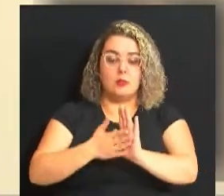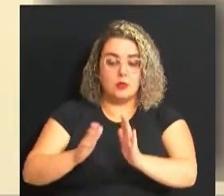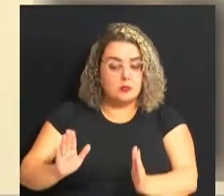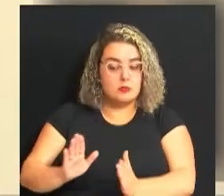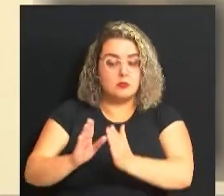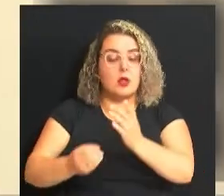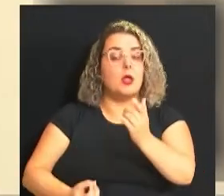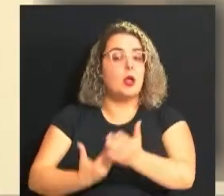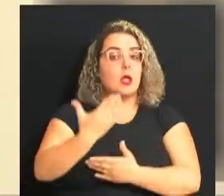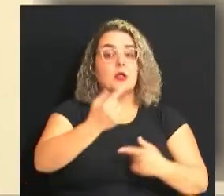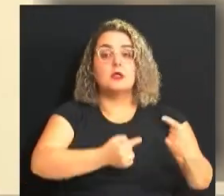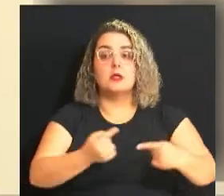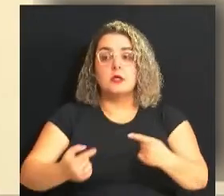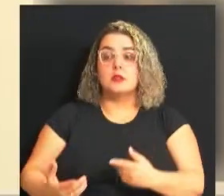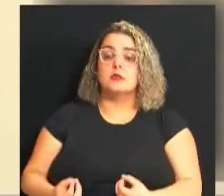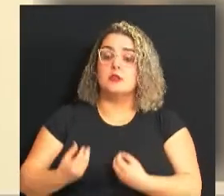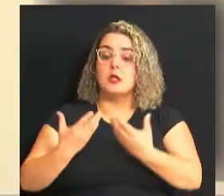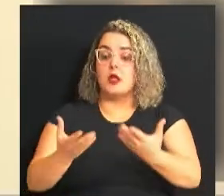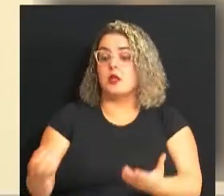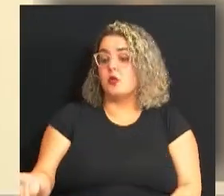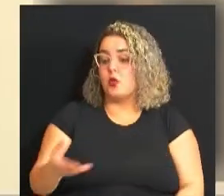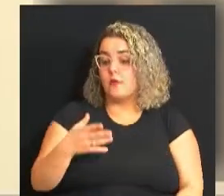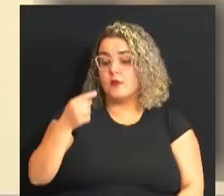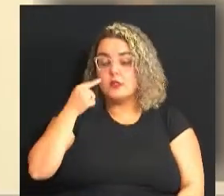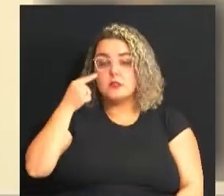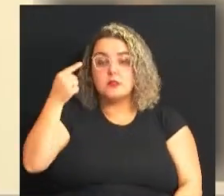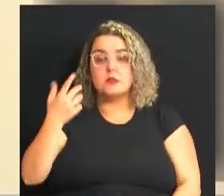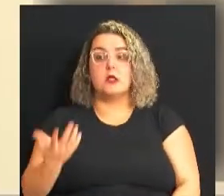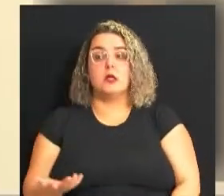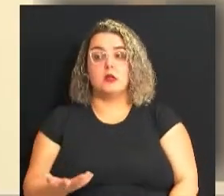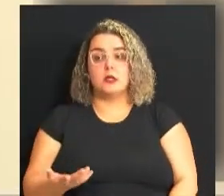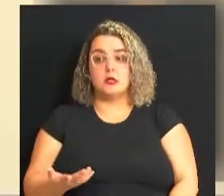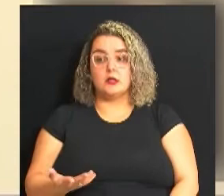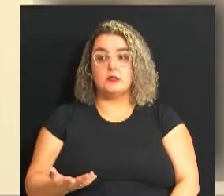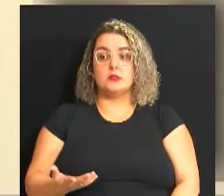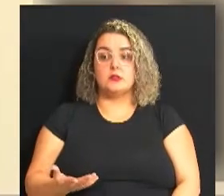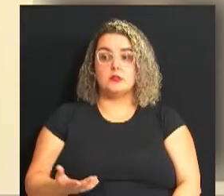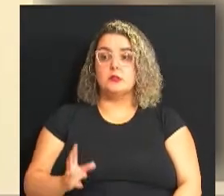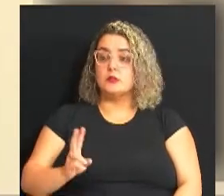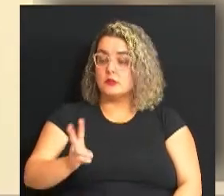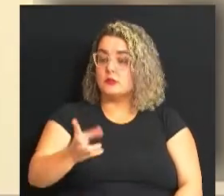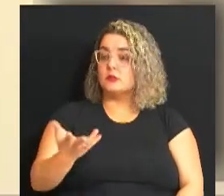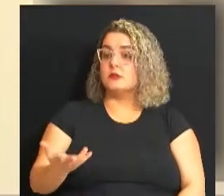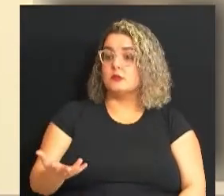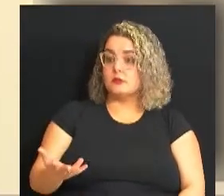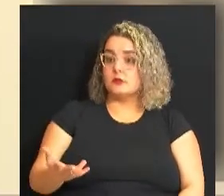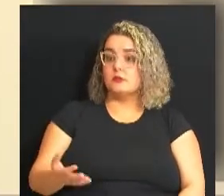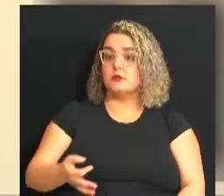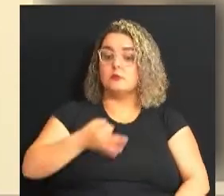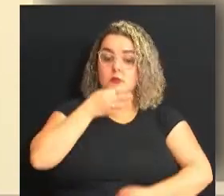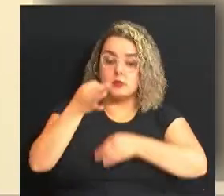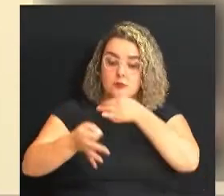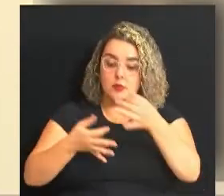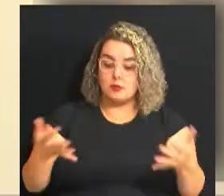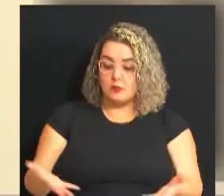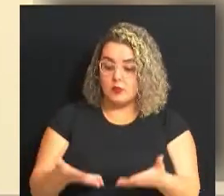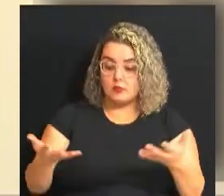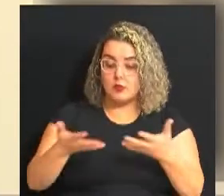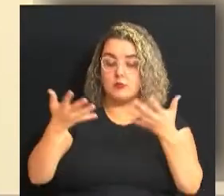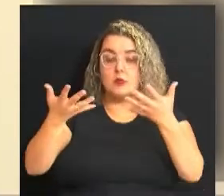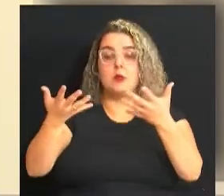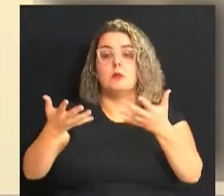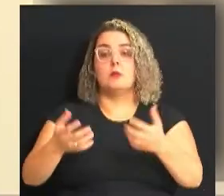debate, trazer novas ideias e colocar sempre no sentido de críticas construtivas para que o